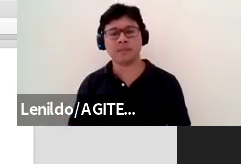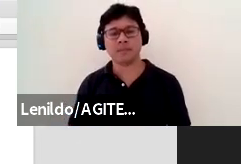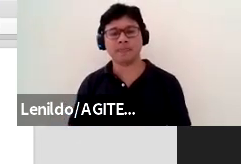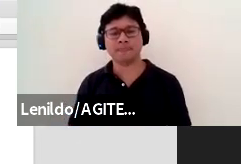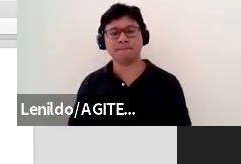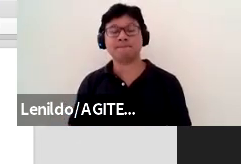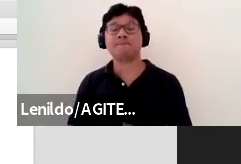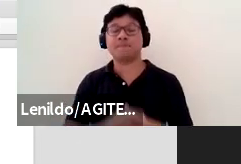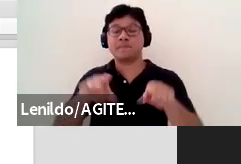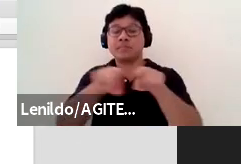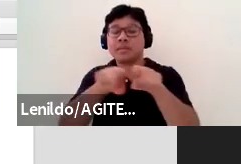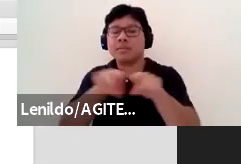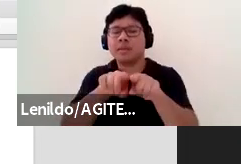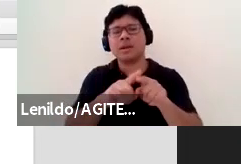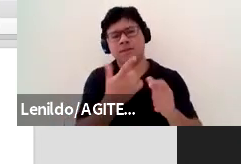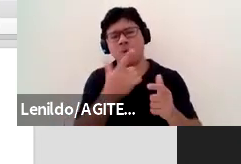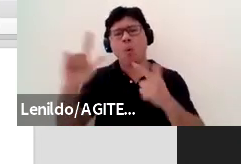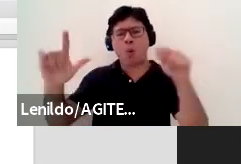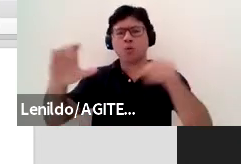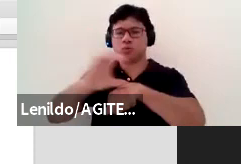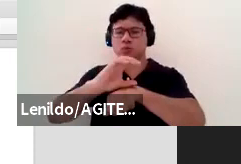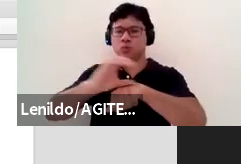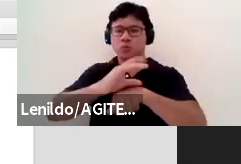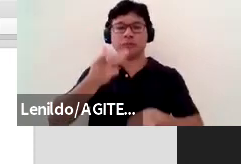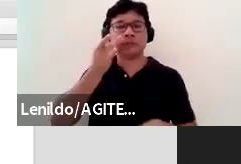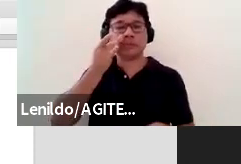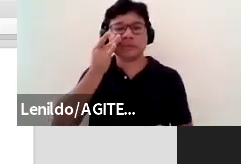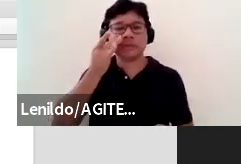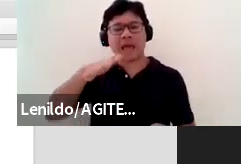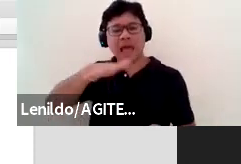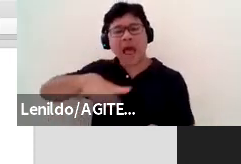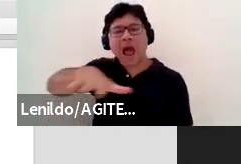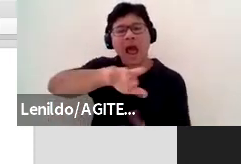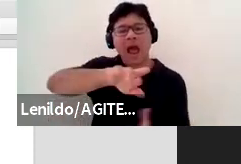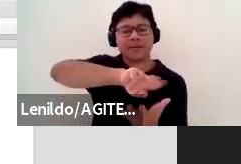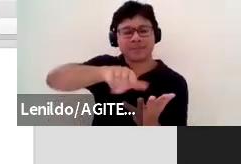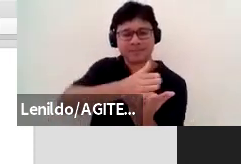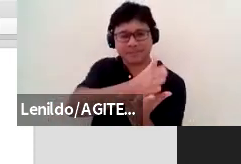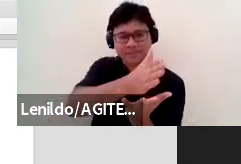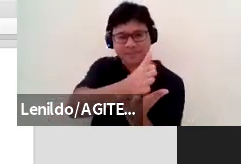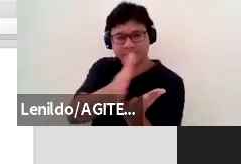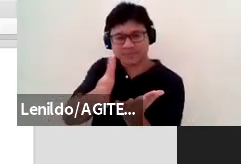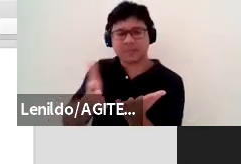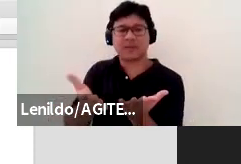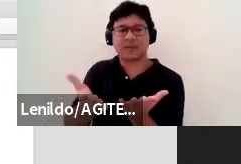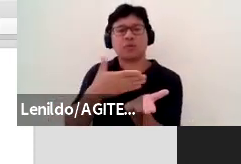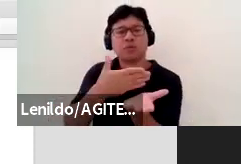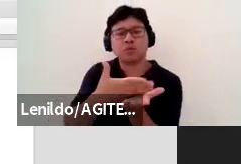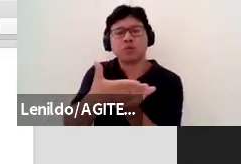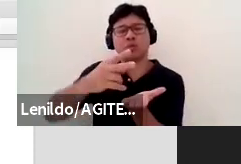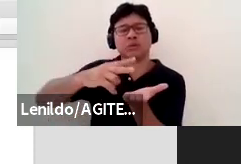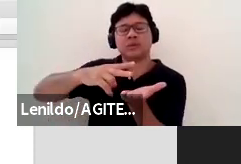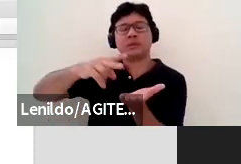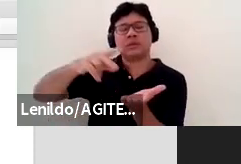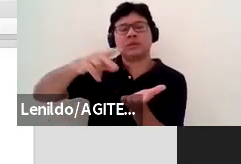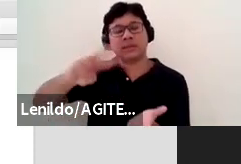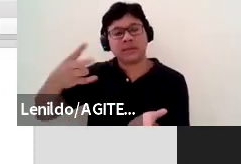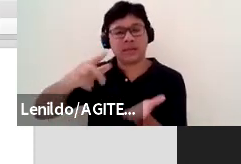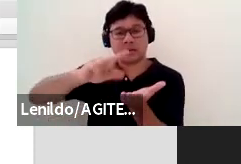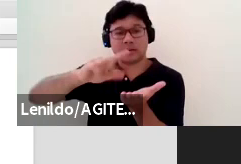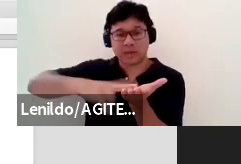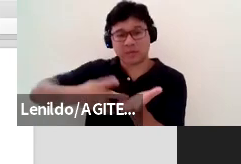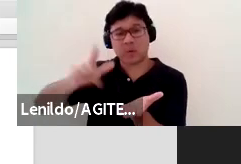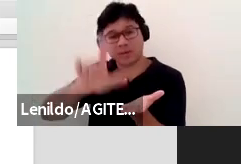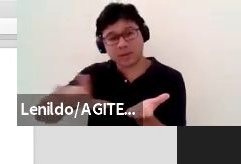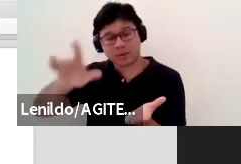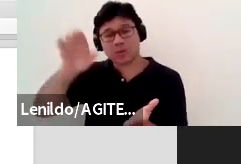Além disso, a gente teve outros cursos presenciais de áreas afins, né? Introdução à literatura russa, tradução de diálogos,